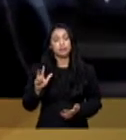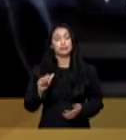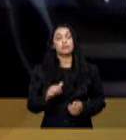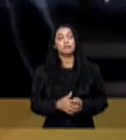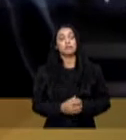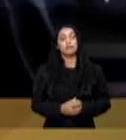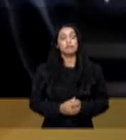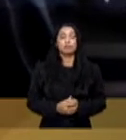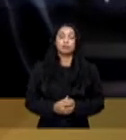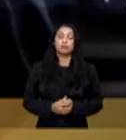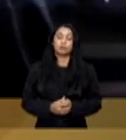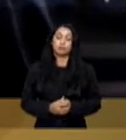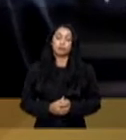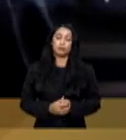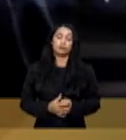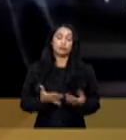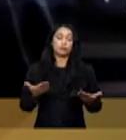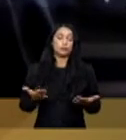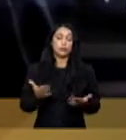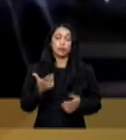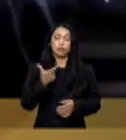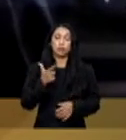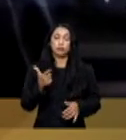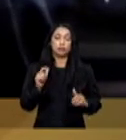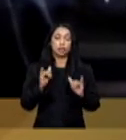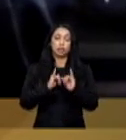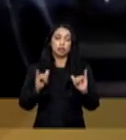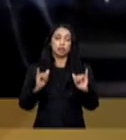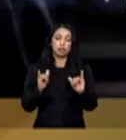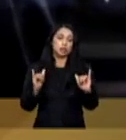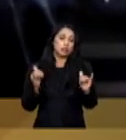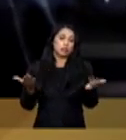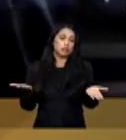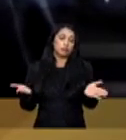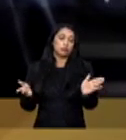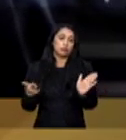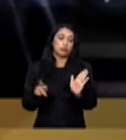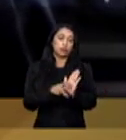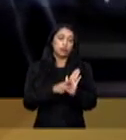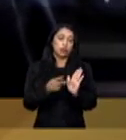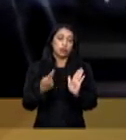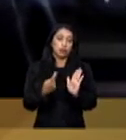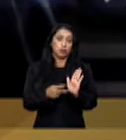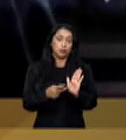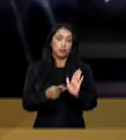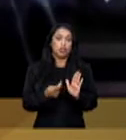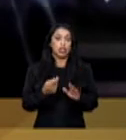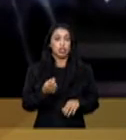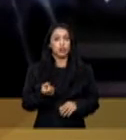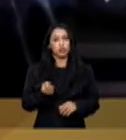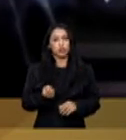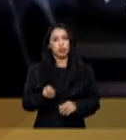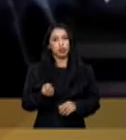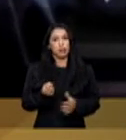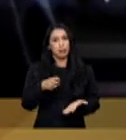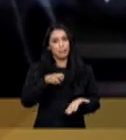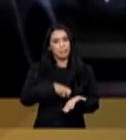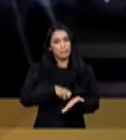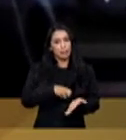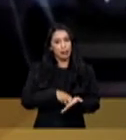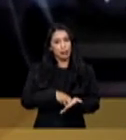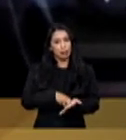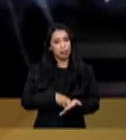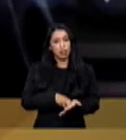declaração própria. E, portanto, me parece, inclusive pelo quantitativo da pena, que